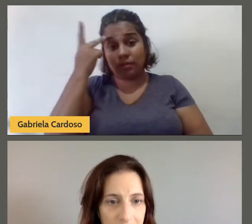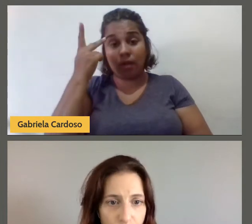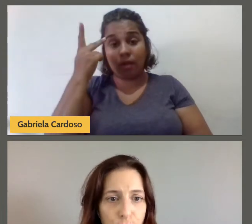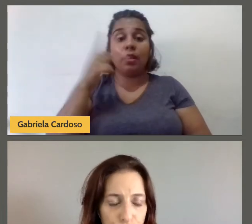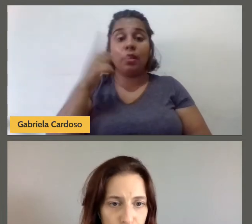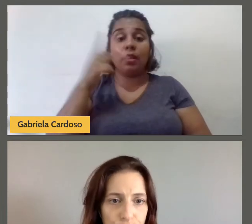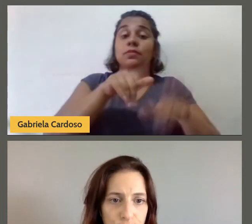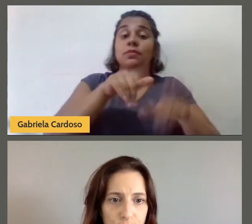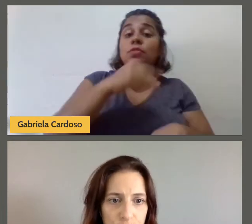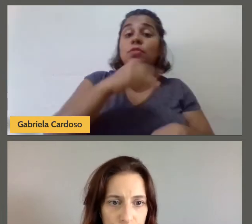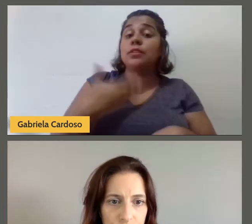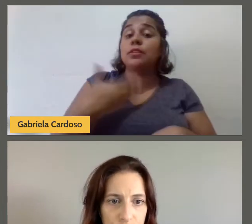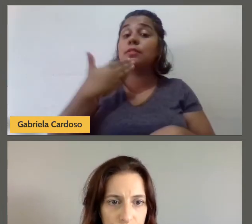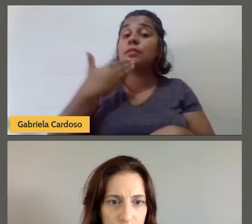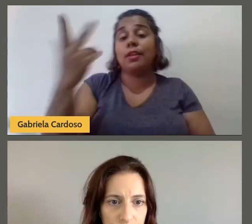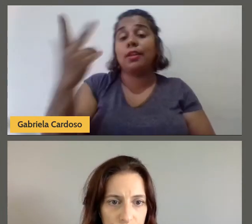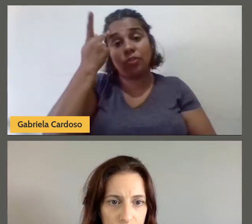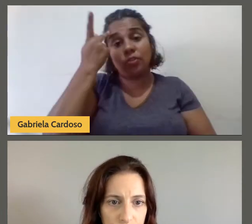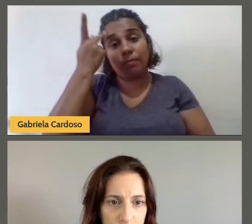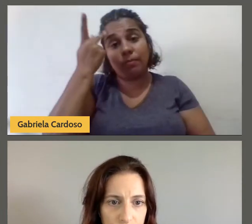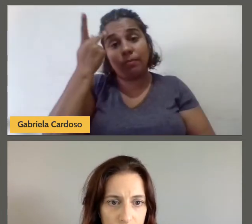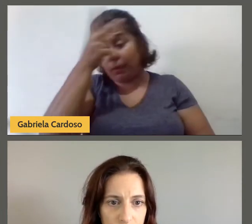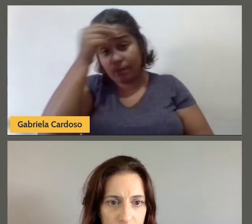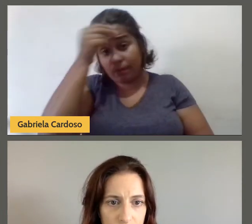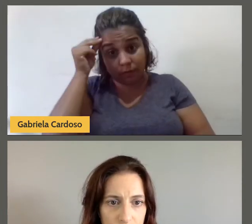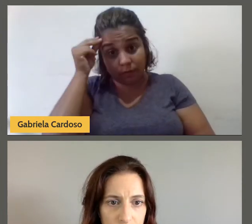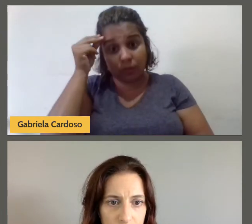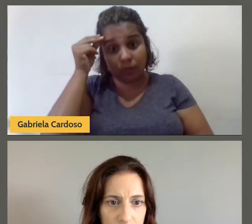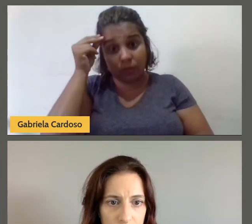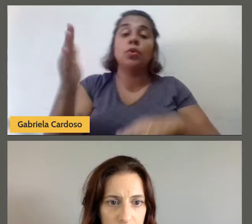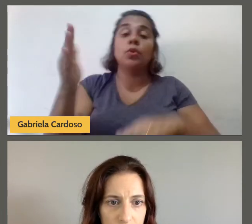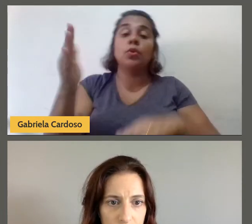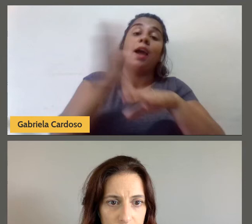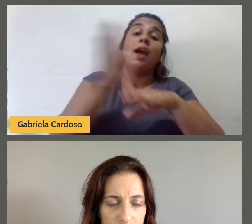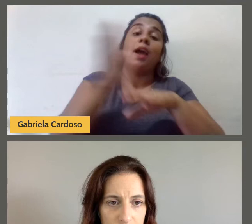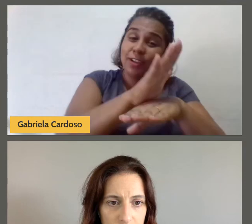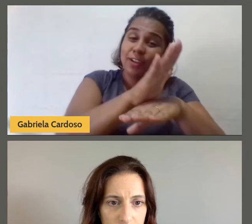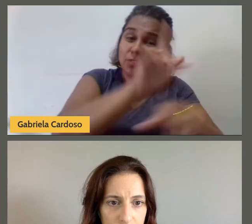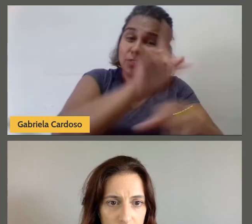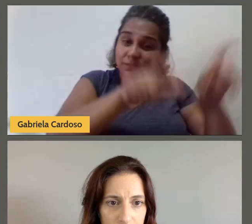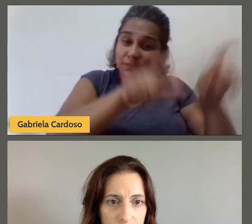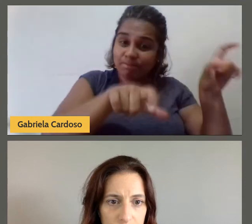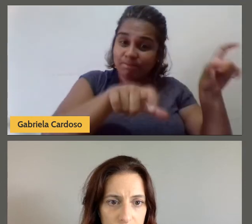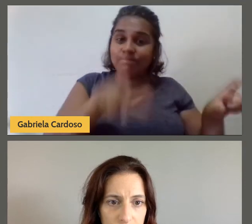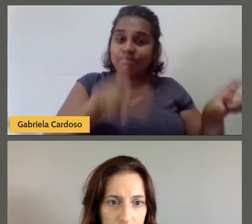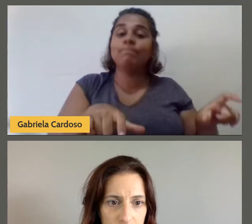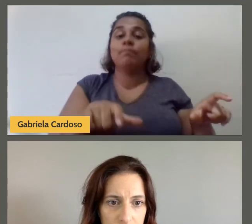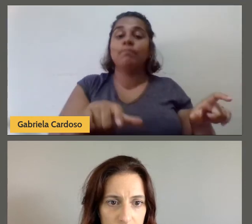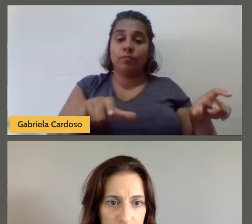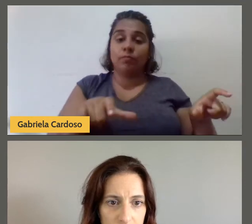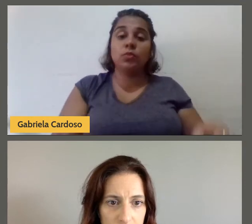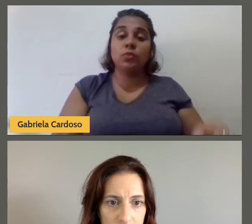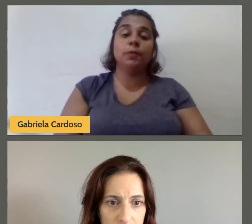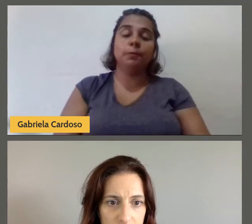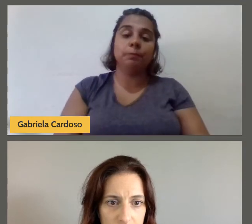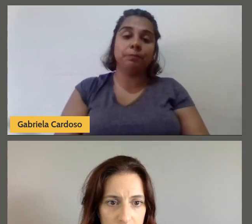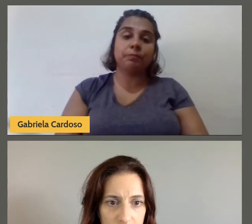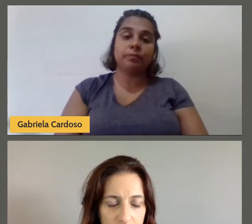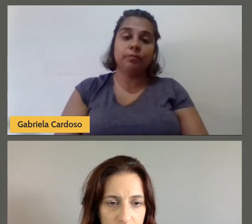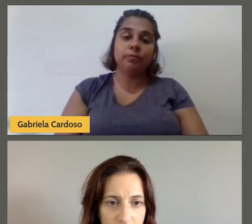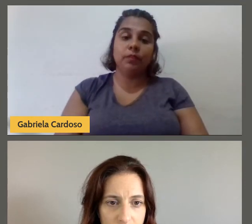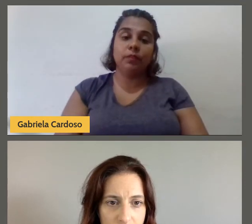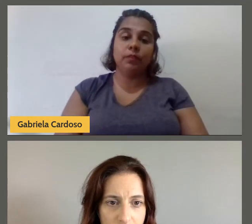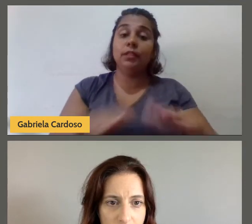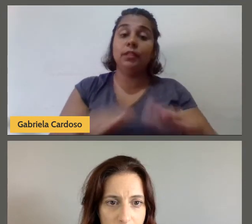porque está ali, né, associado a alguns indicadores importantes do plano, né, do município. Então, a gente acha